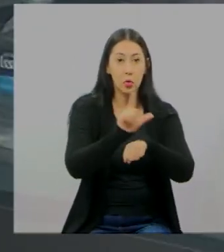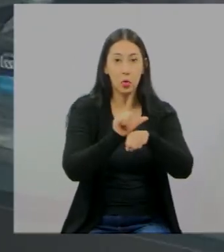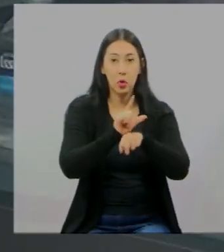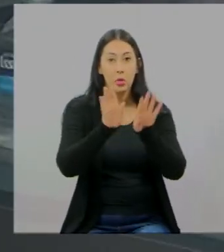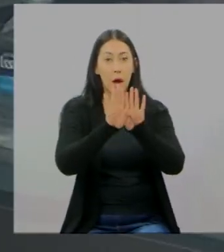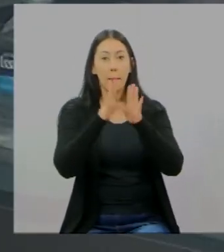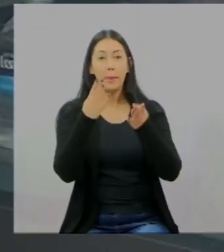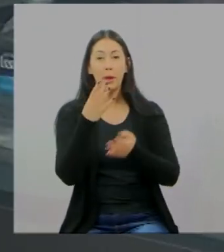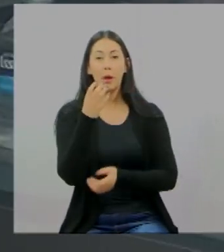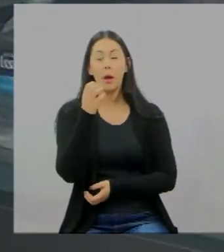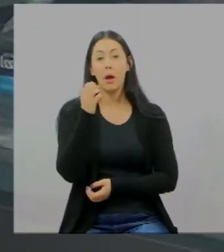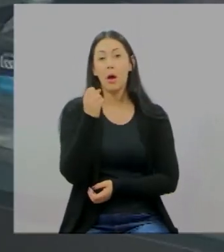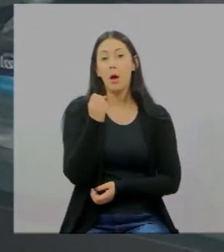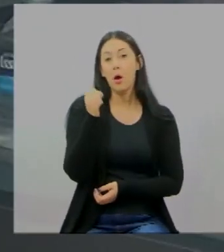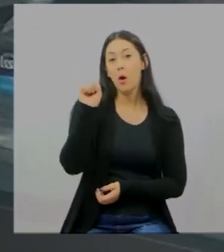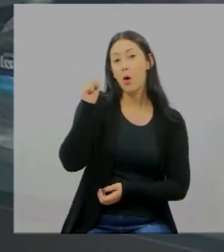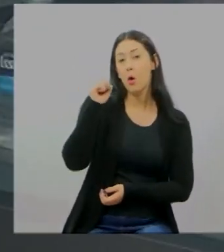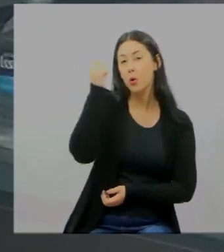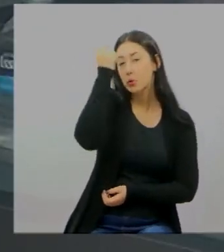horas diária. Então,